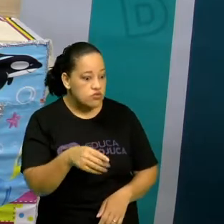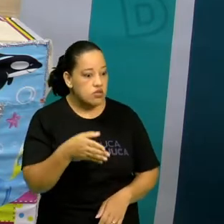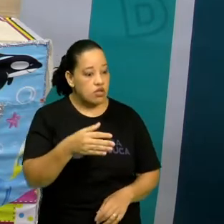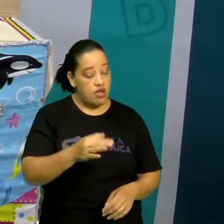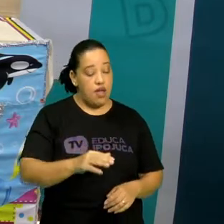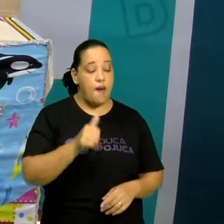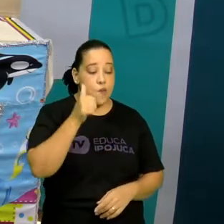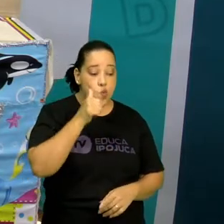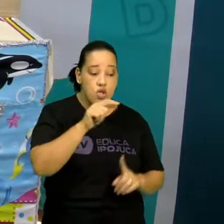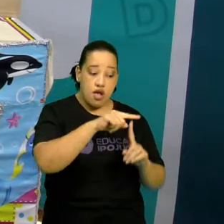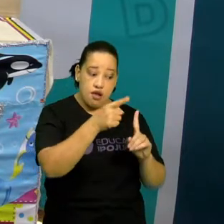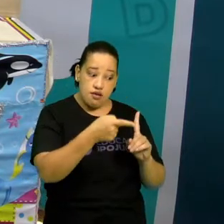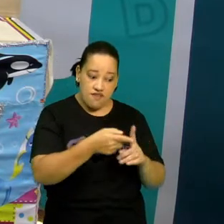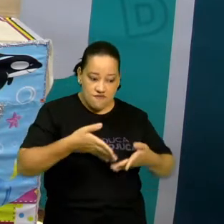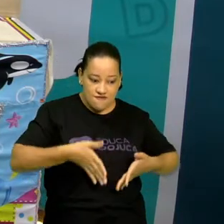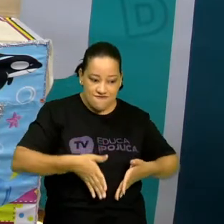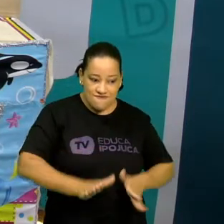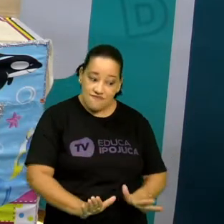para ela